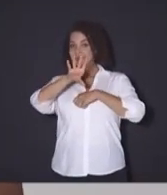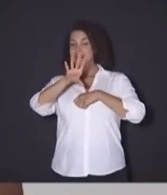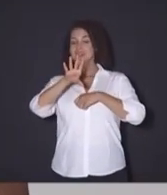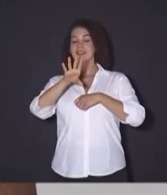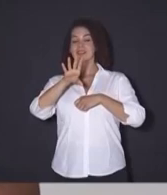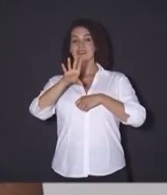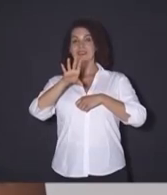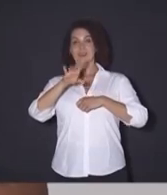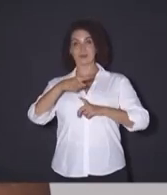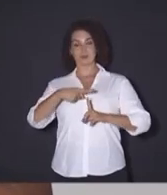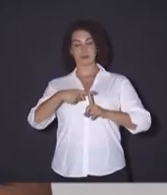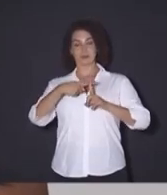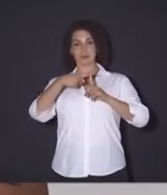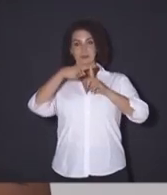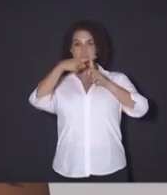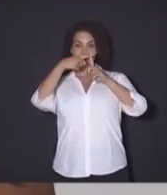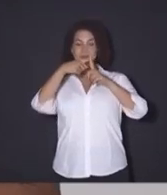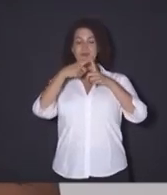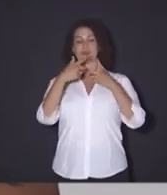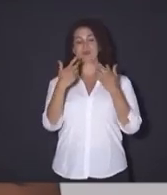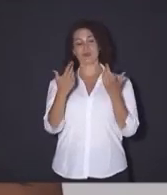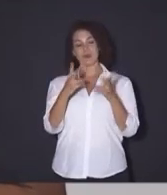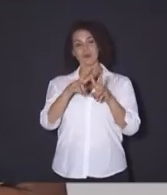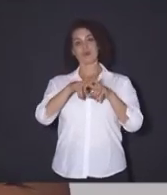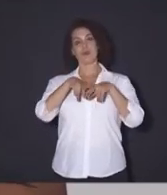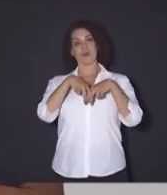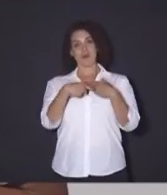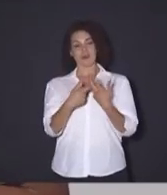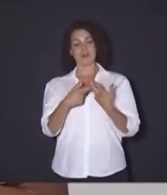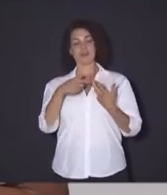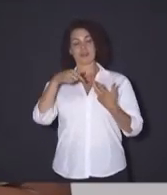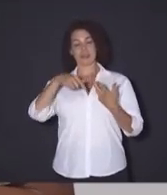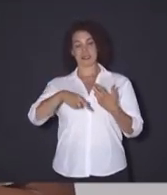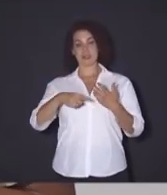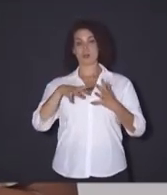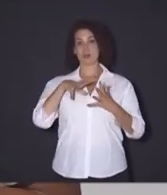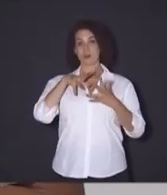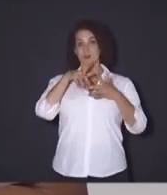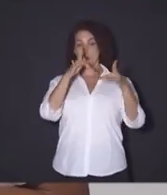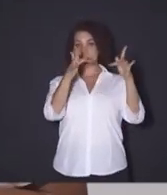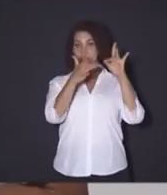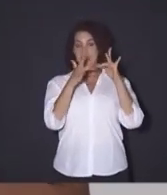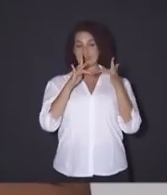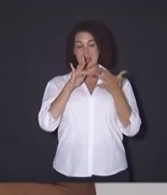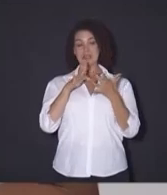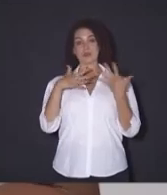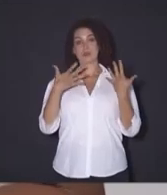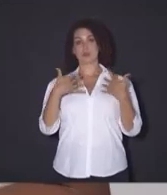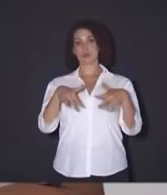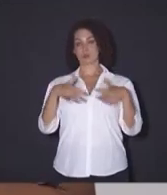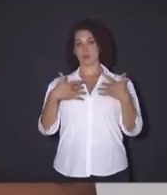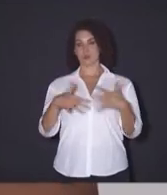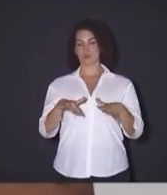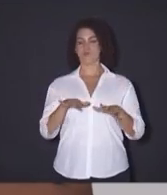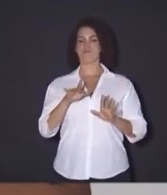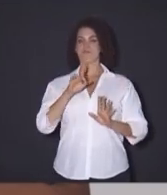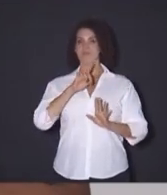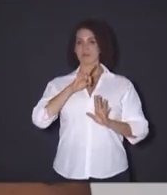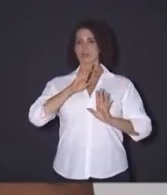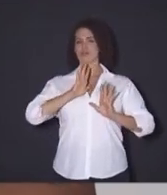otimismo frente os desafios que nós temos neste mundo conectado nós já temos diversos